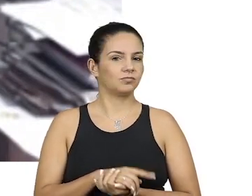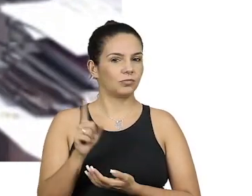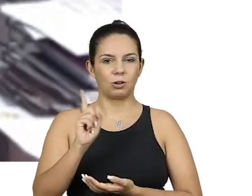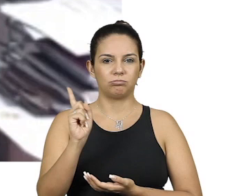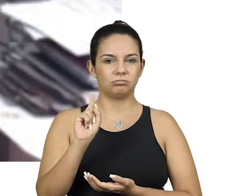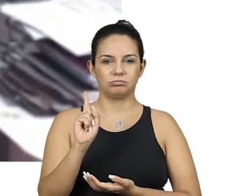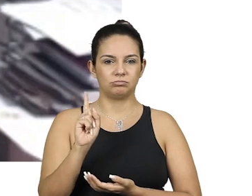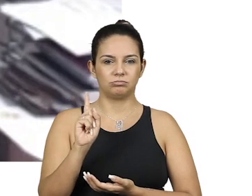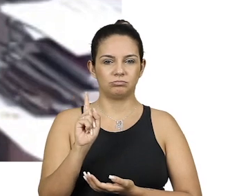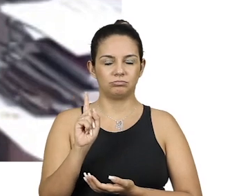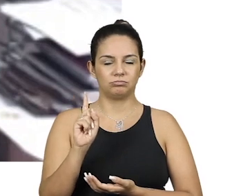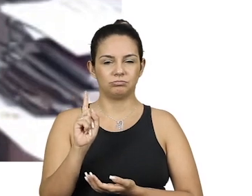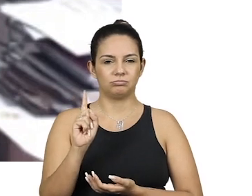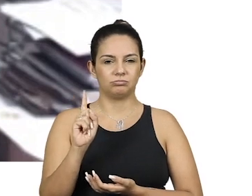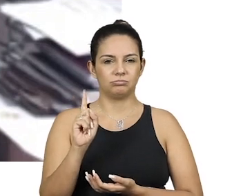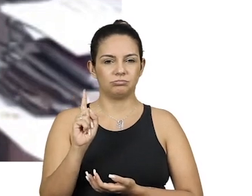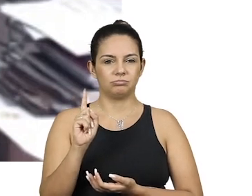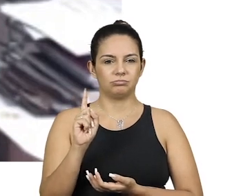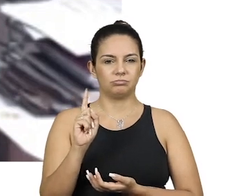Não.